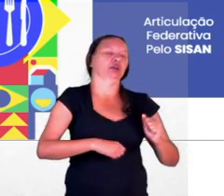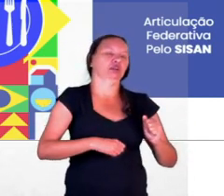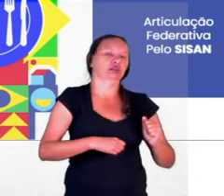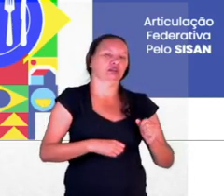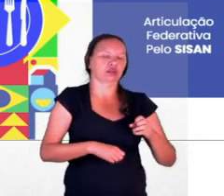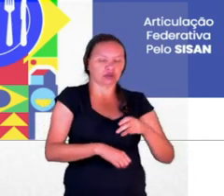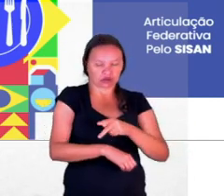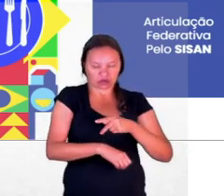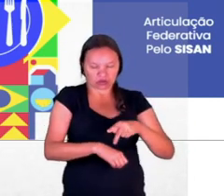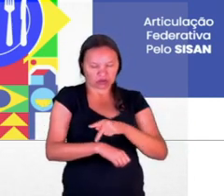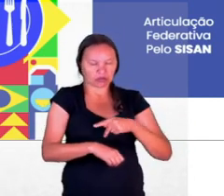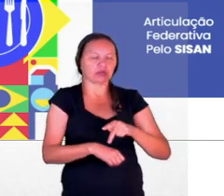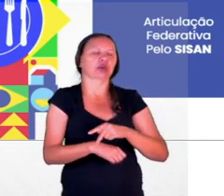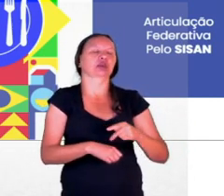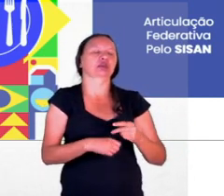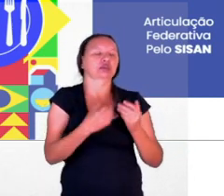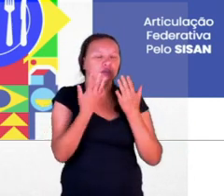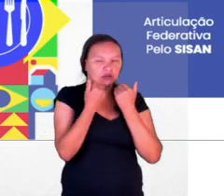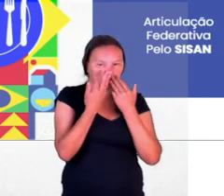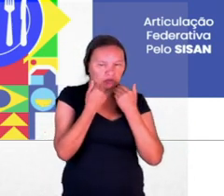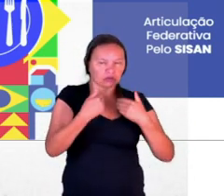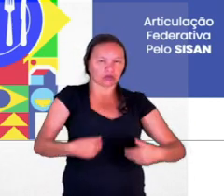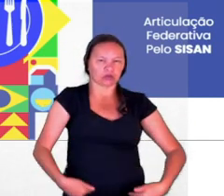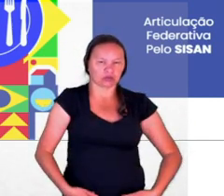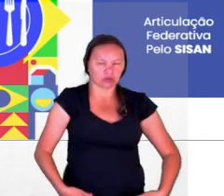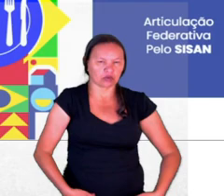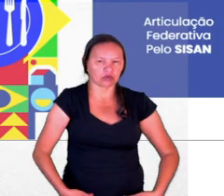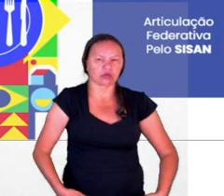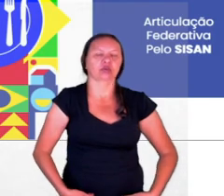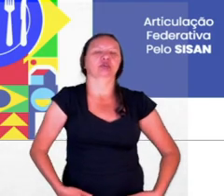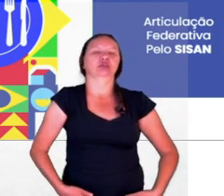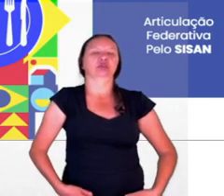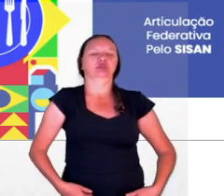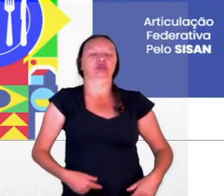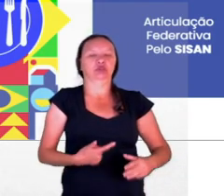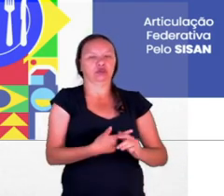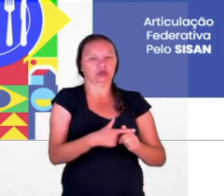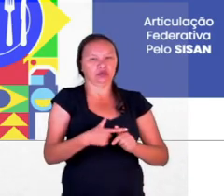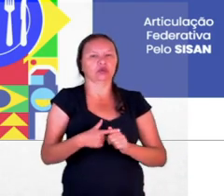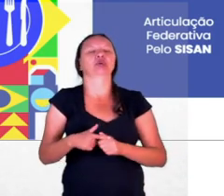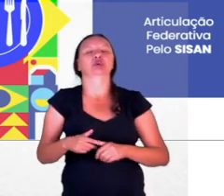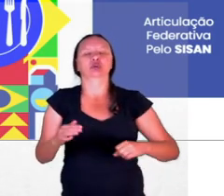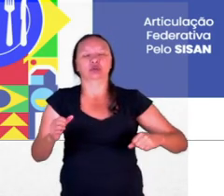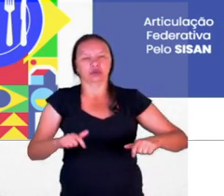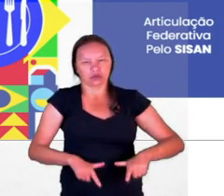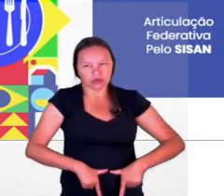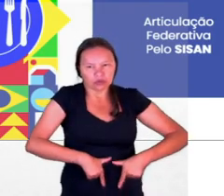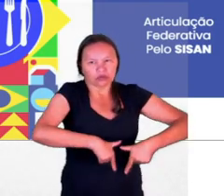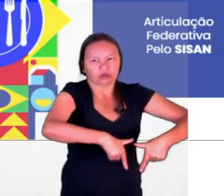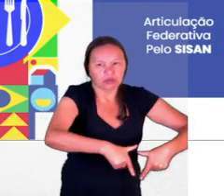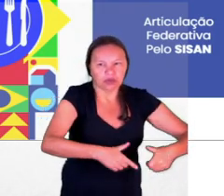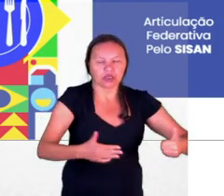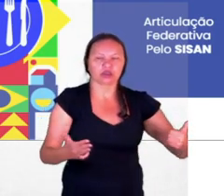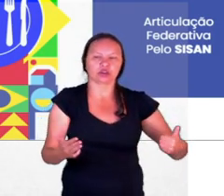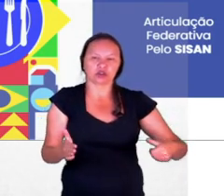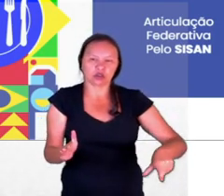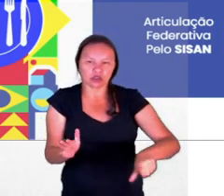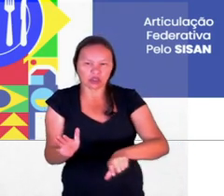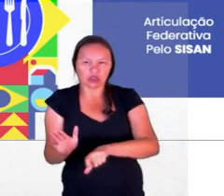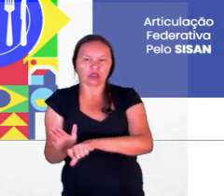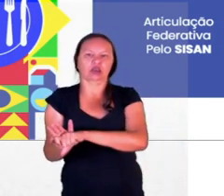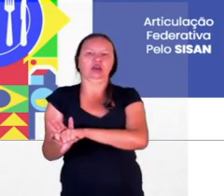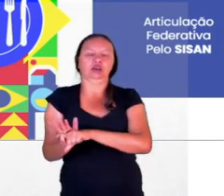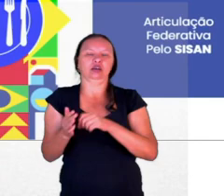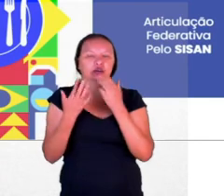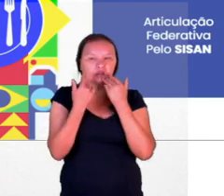e municípios e entidades e entes federativos para pactuar as estratégias conjuntas de combate à fome dentro do sisan E aí